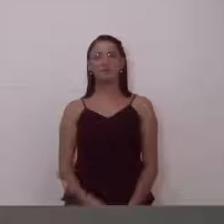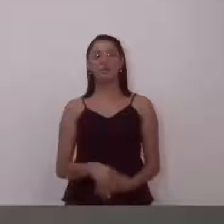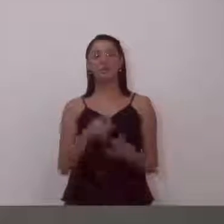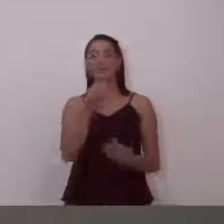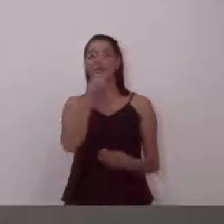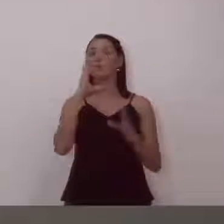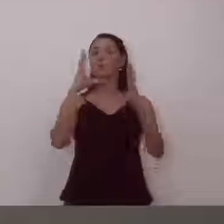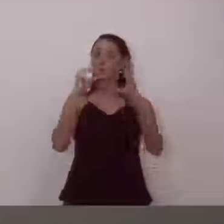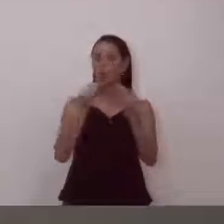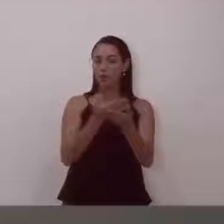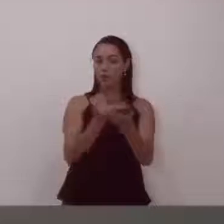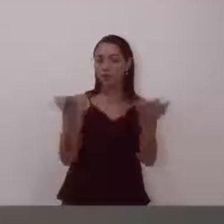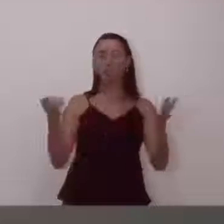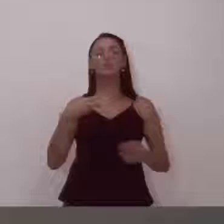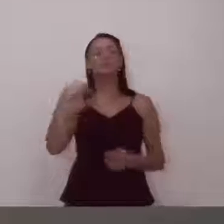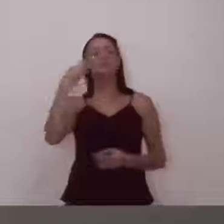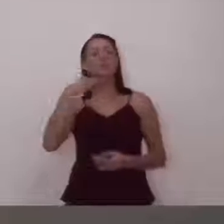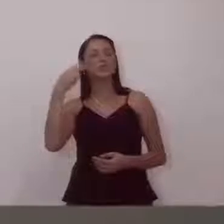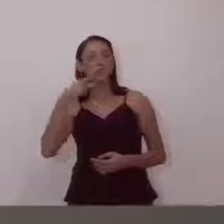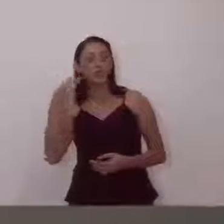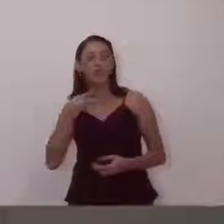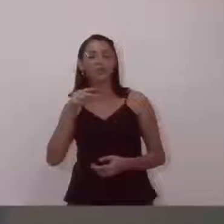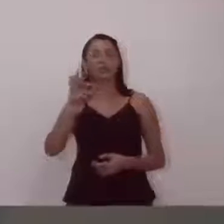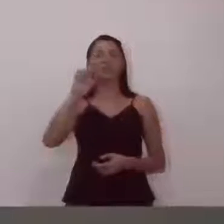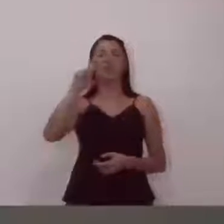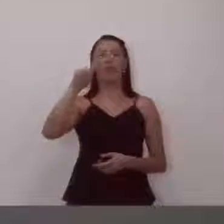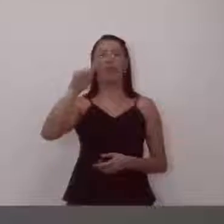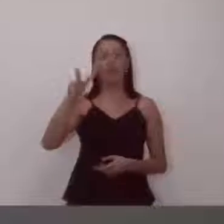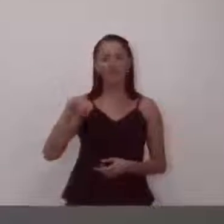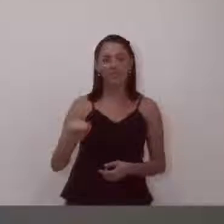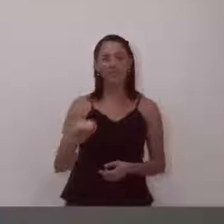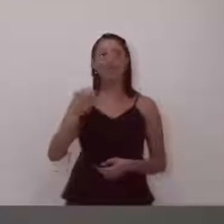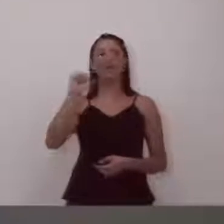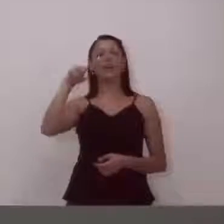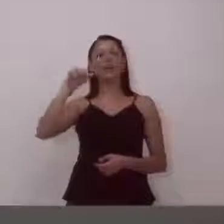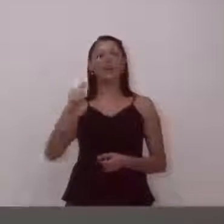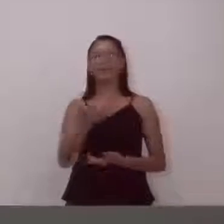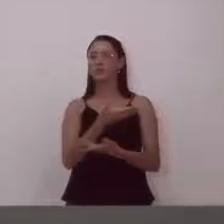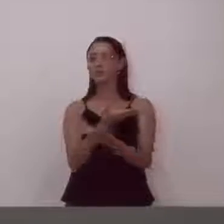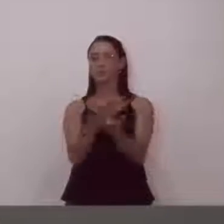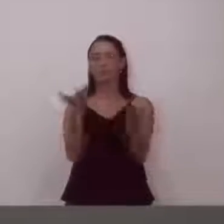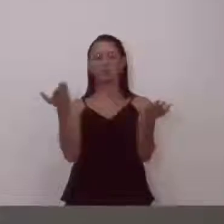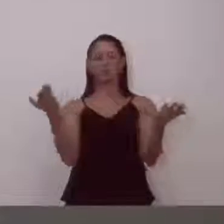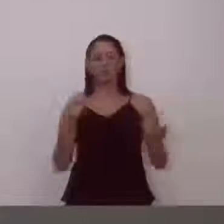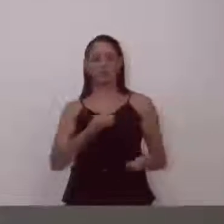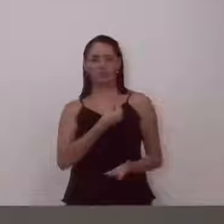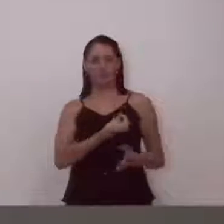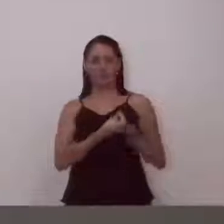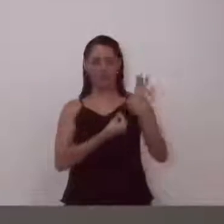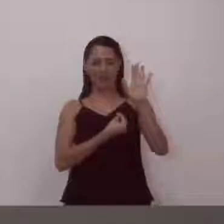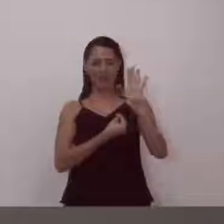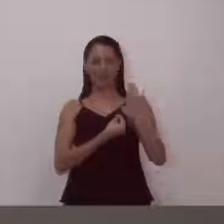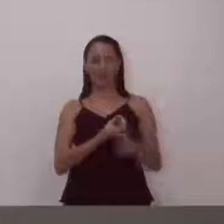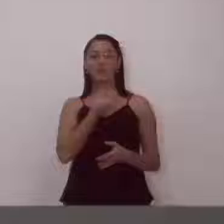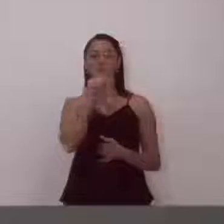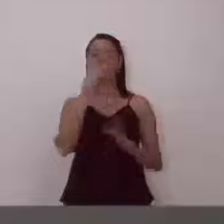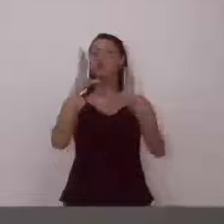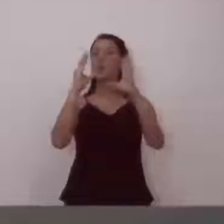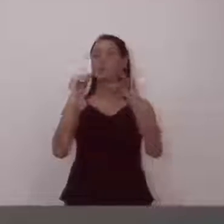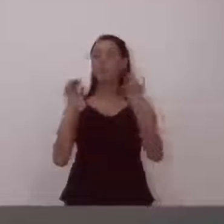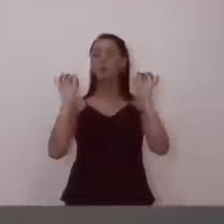Boa noite, senhor presidente, vereadoras Flávia, Ana, nobres pares, público presente. Boa noite especial